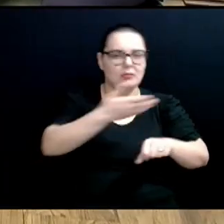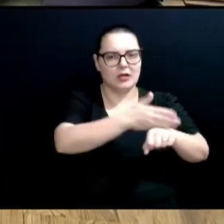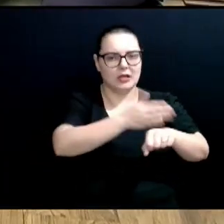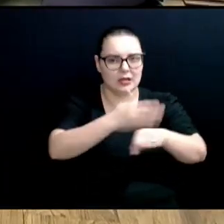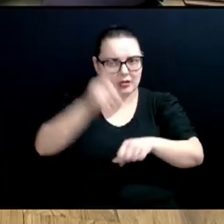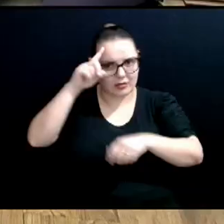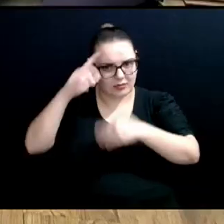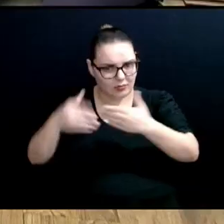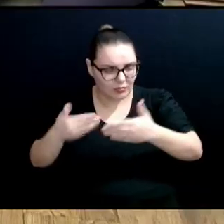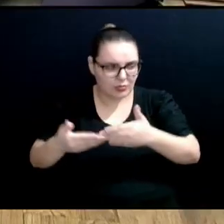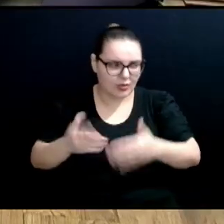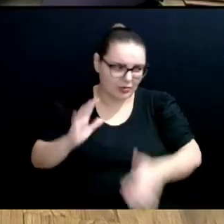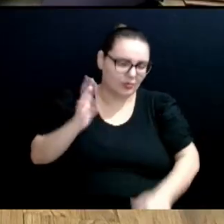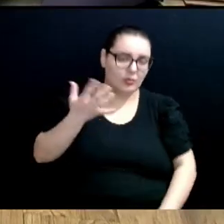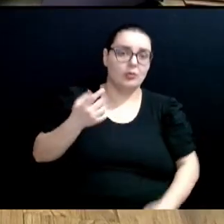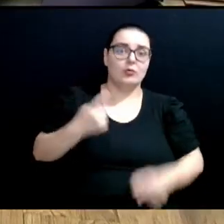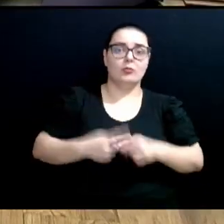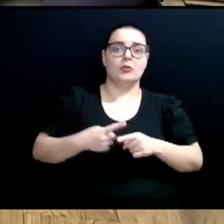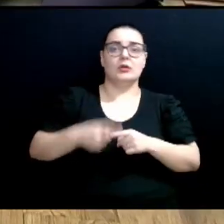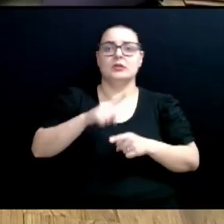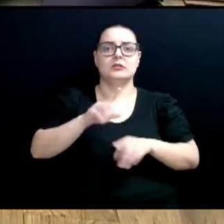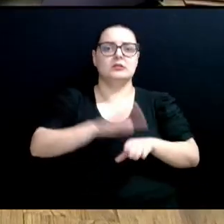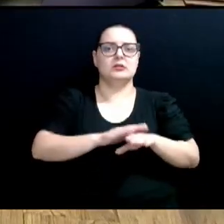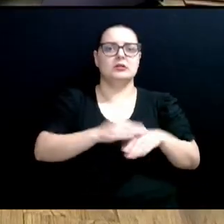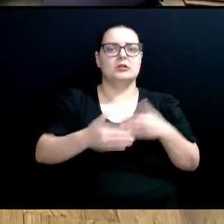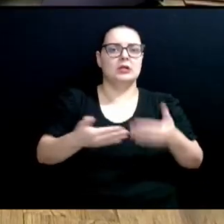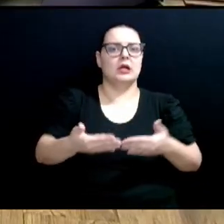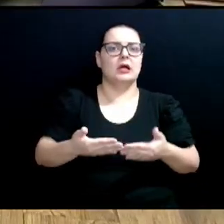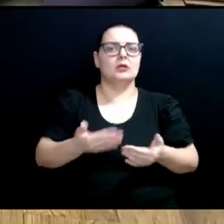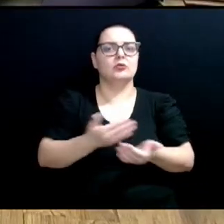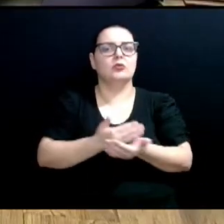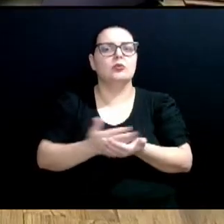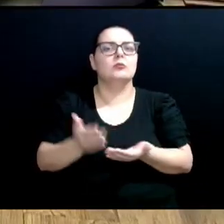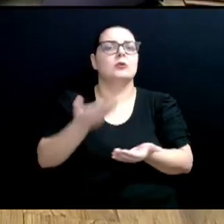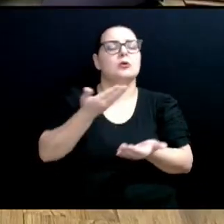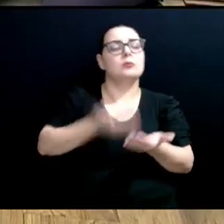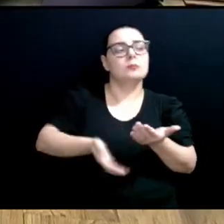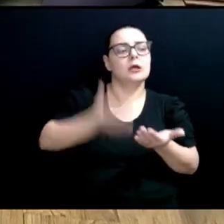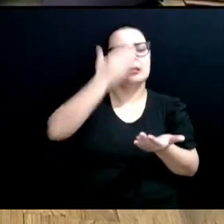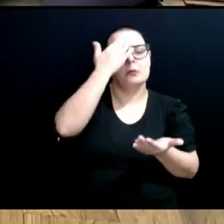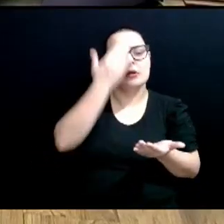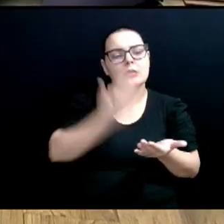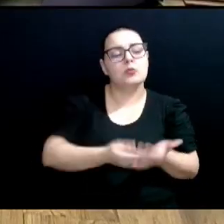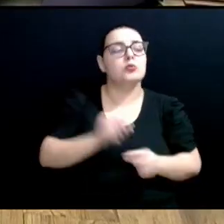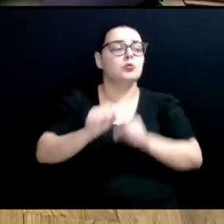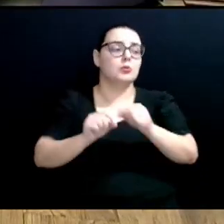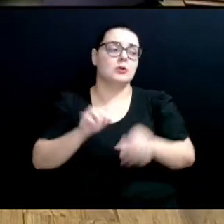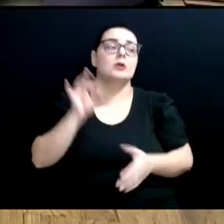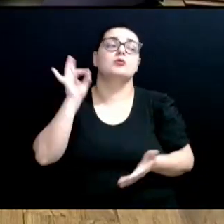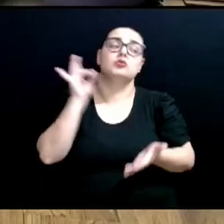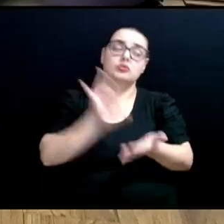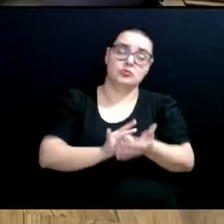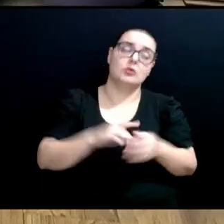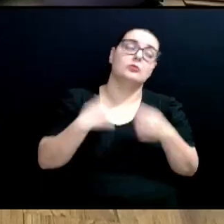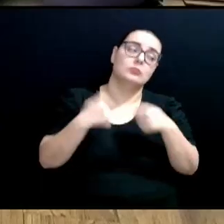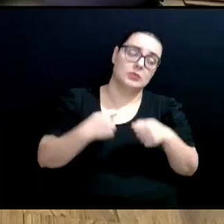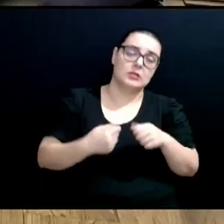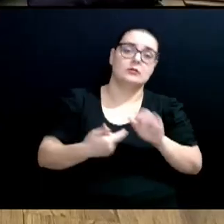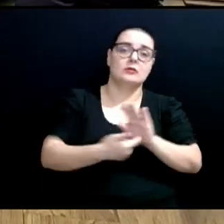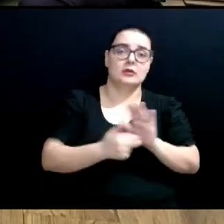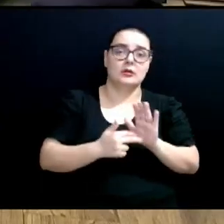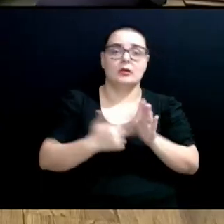ele não funcionar, não começa a se perder uma credibilidade sobre o que de fato ele deveria ser ou ele deveria